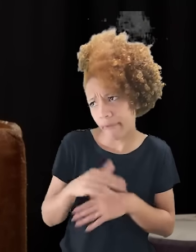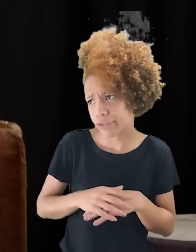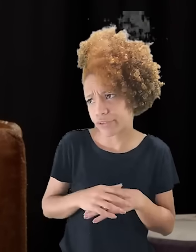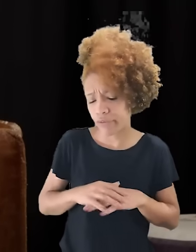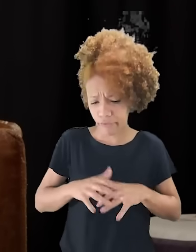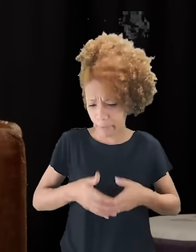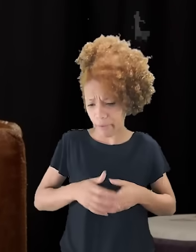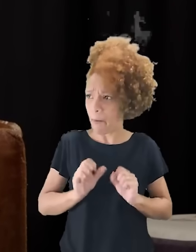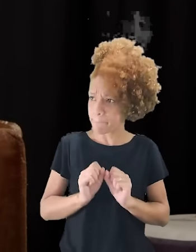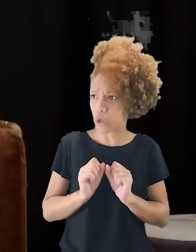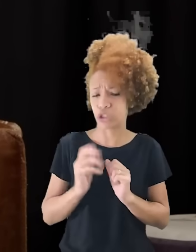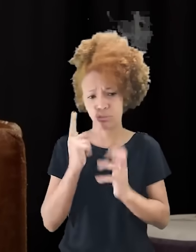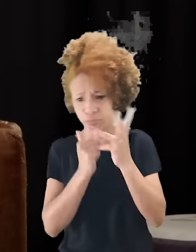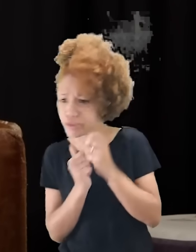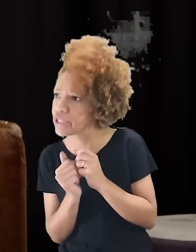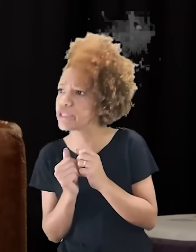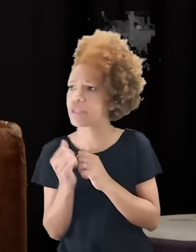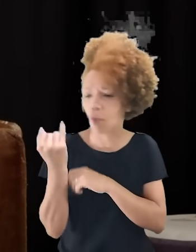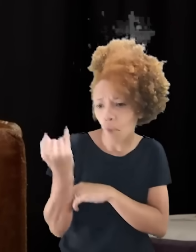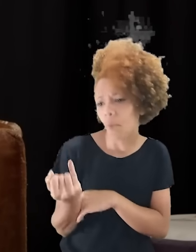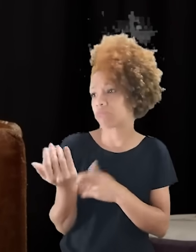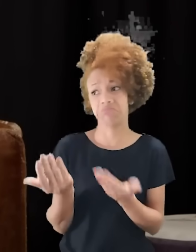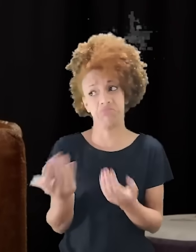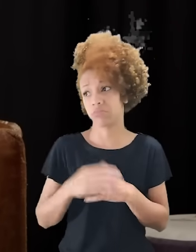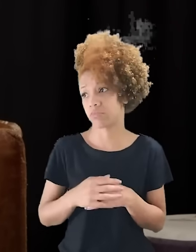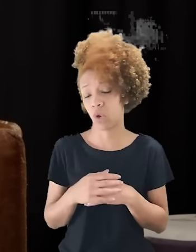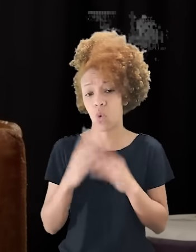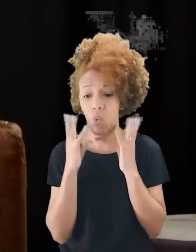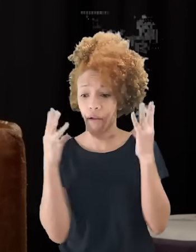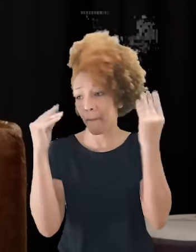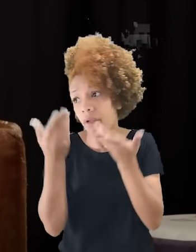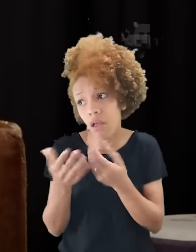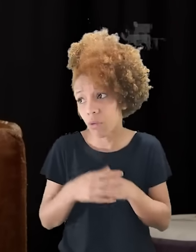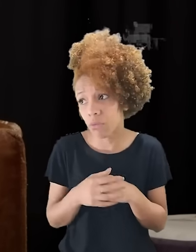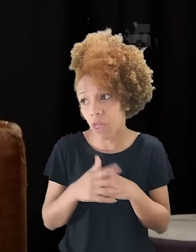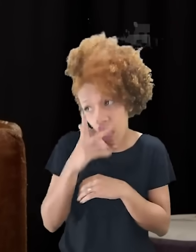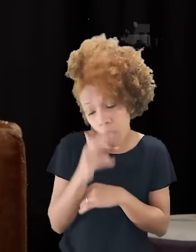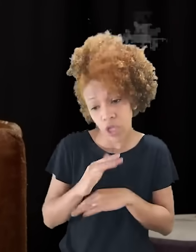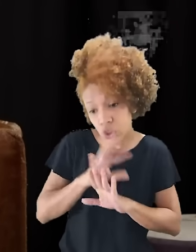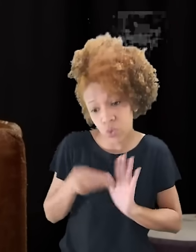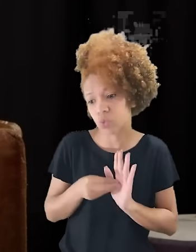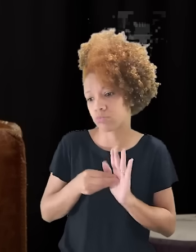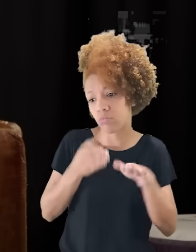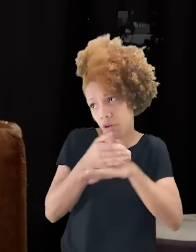sua barriga pode ser mais bonita que você pode ser mais magra ou que né seu cabelo eu acho que tudo a feta eu esses esses tempos